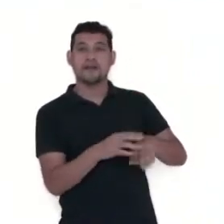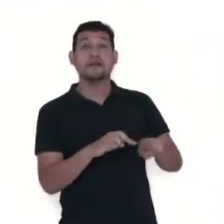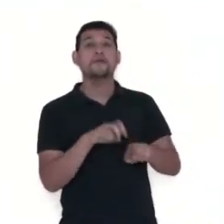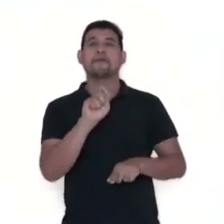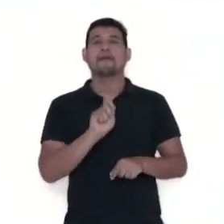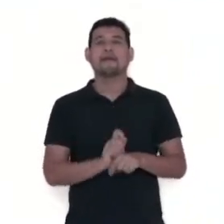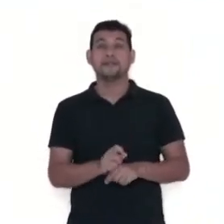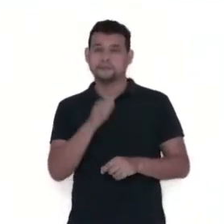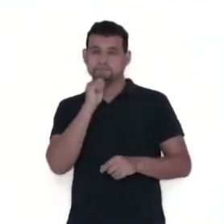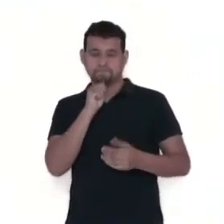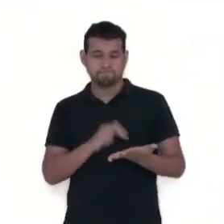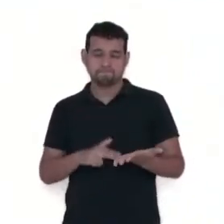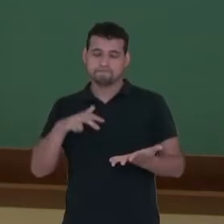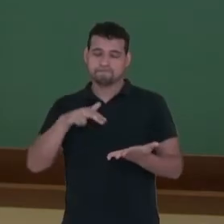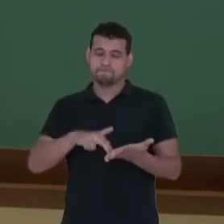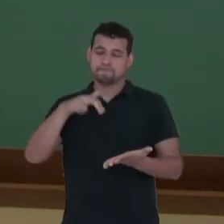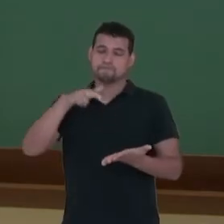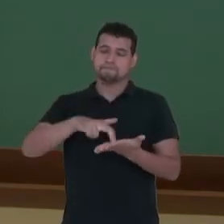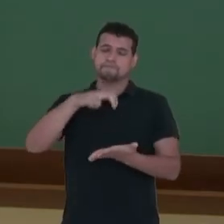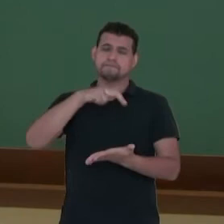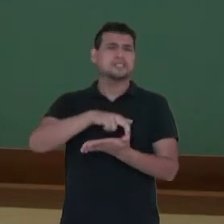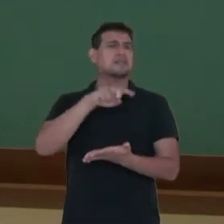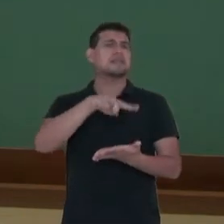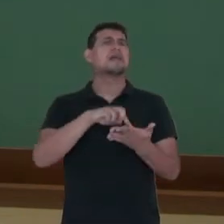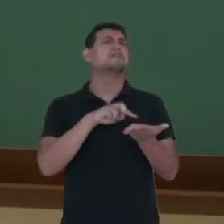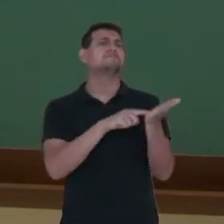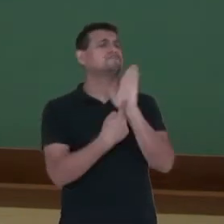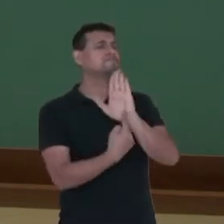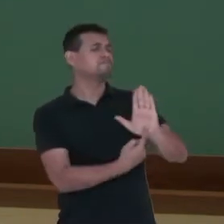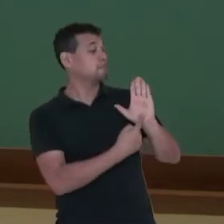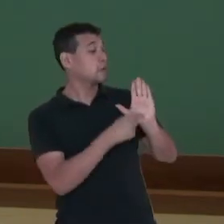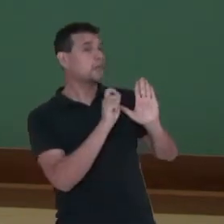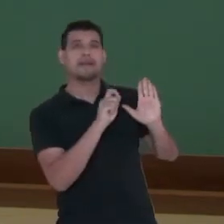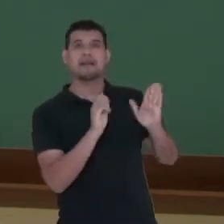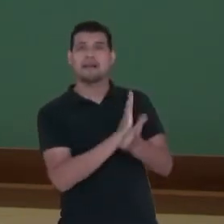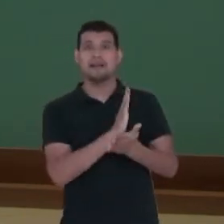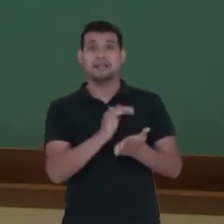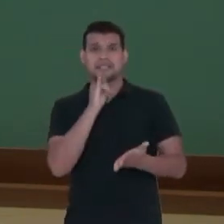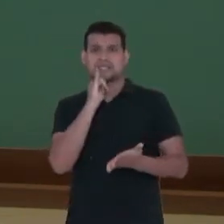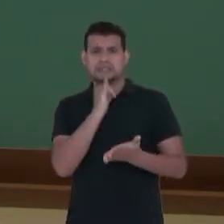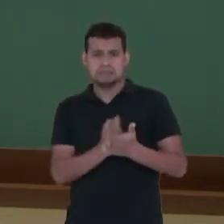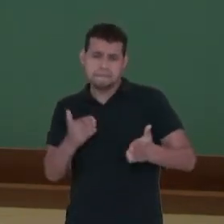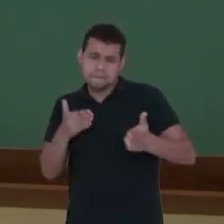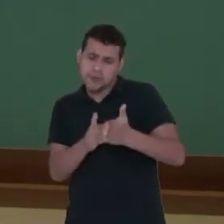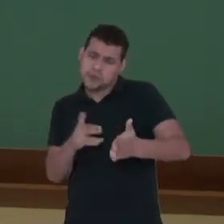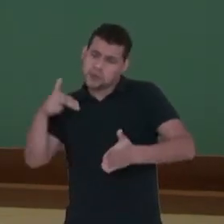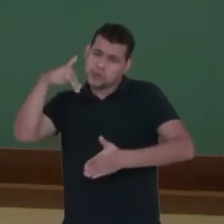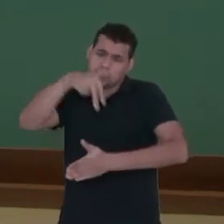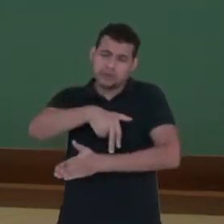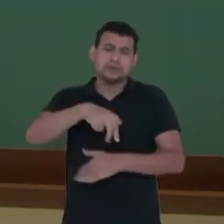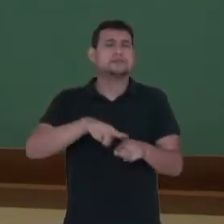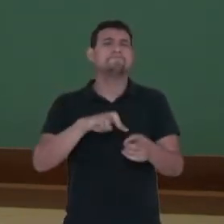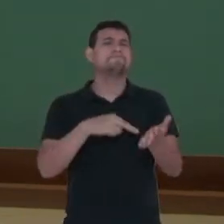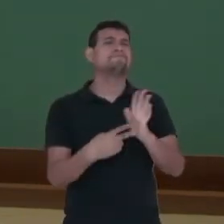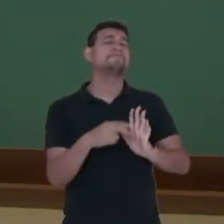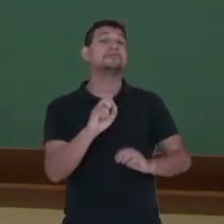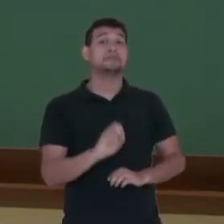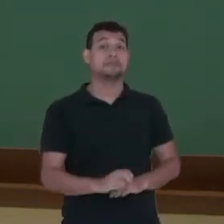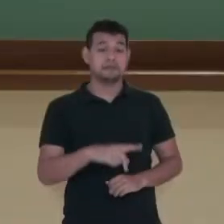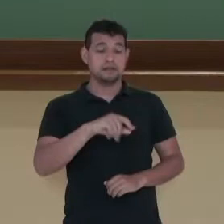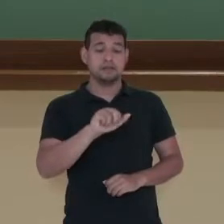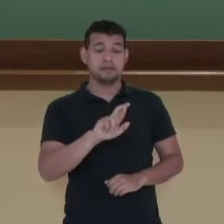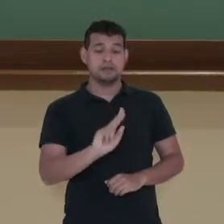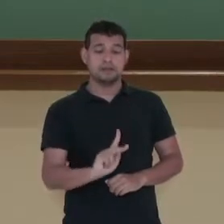parkour. Percebam que eles estão transpondo obstáculos. Então, o parkour nada mais